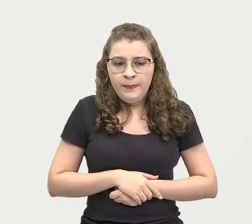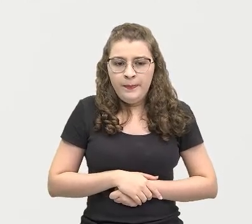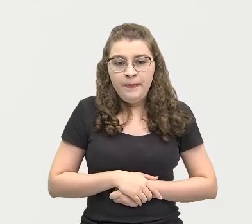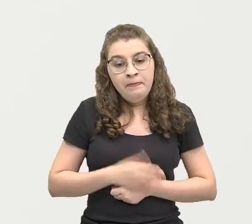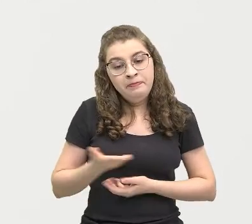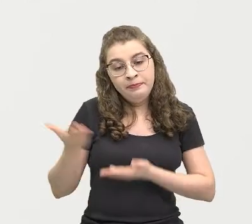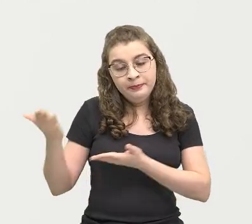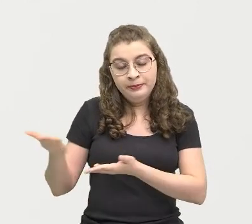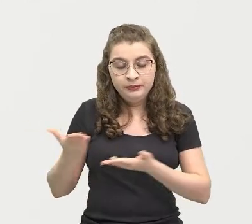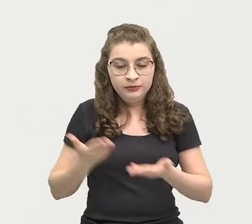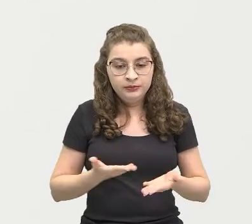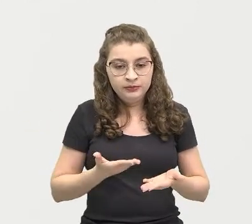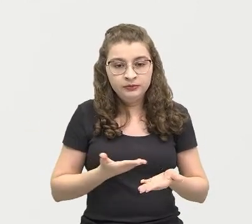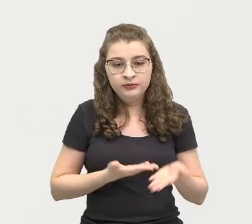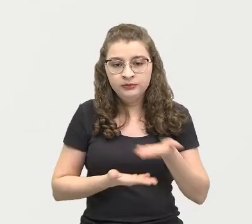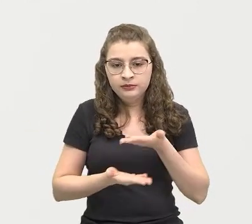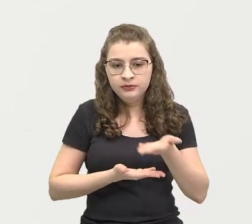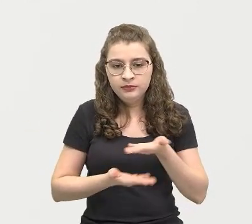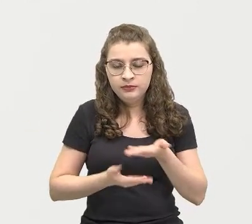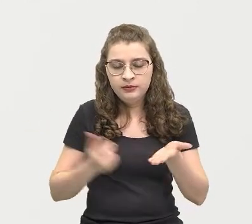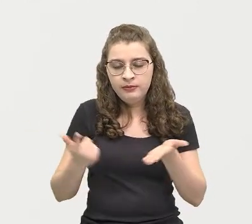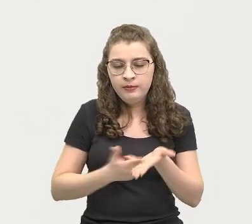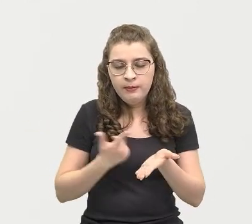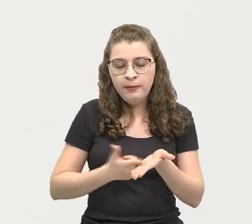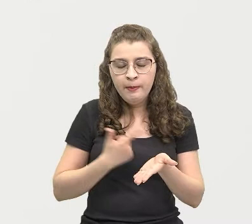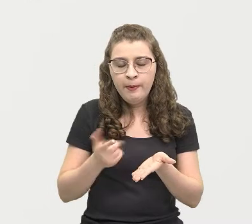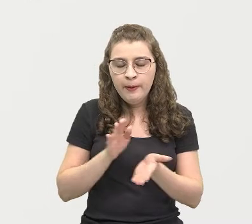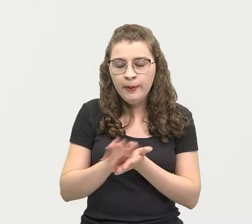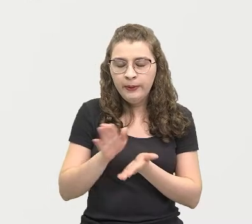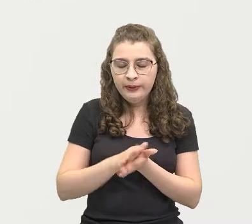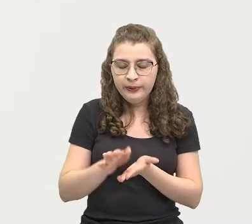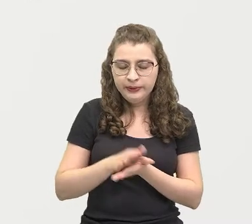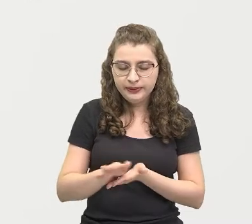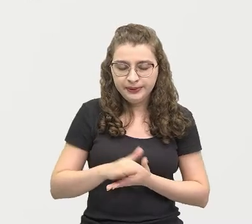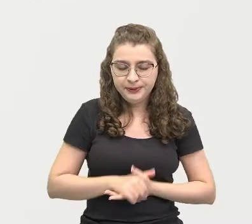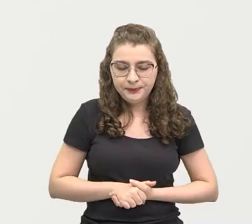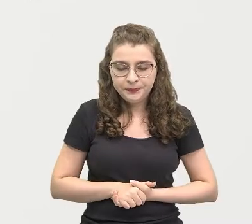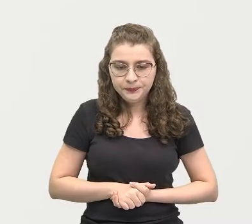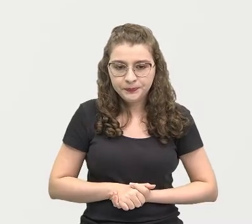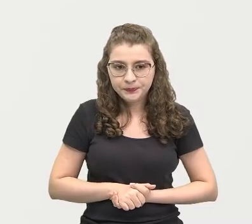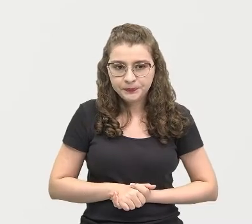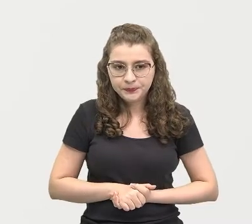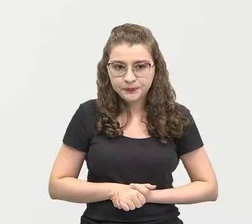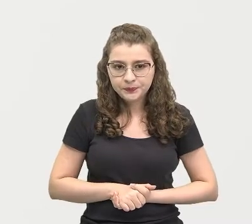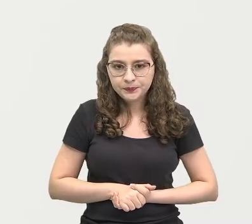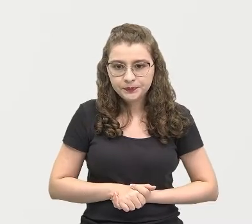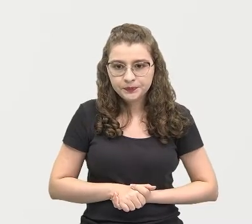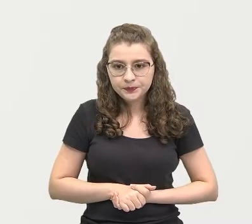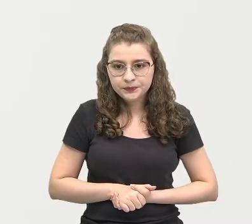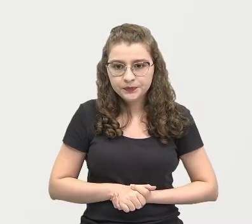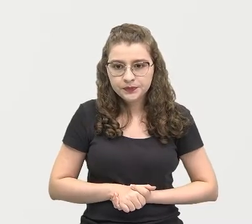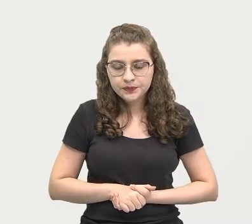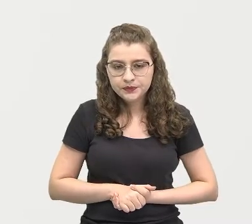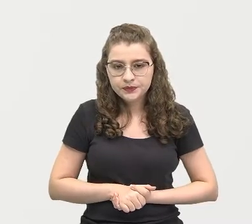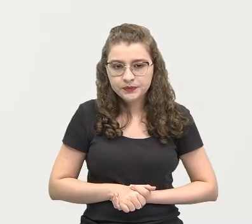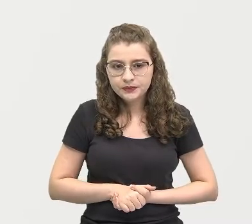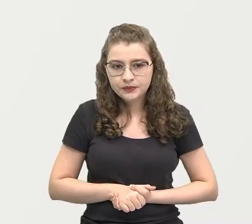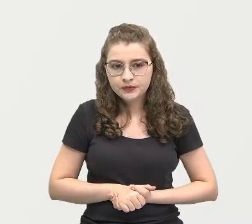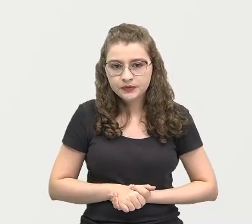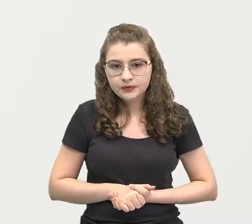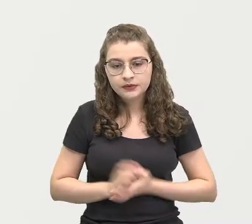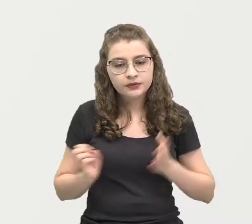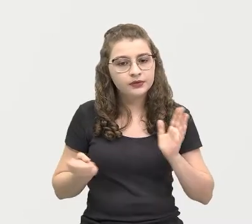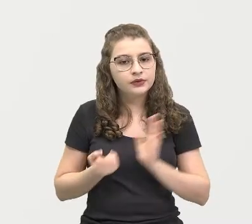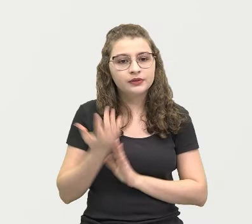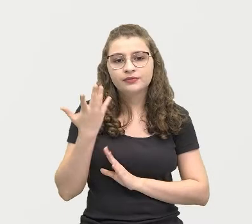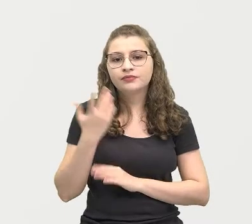convidado, né, para cobrir esse jornal e escreveu este livro. Olha só, prosseguindo aí, ó. Foi assim que surgiu sua